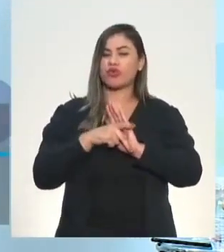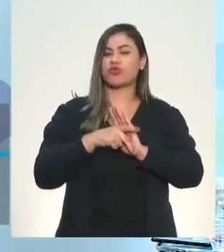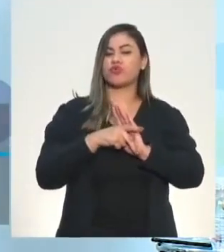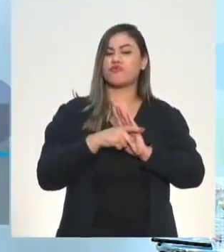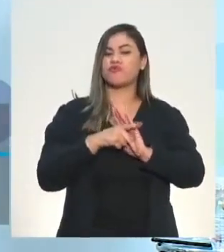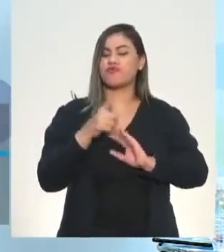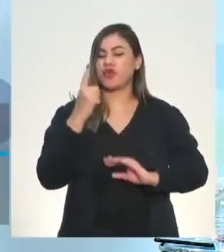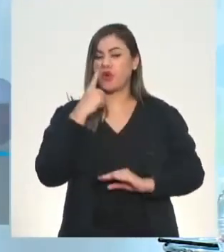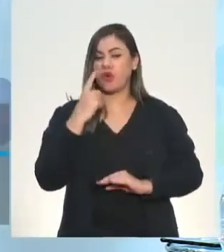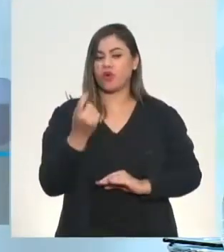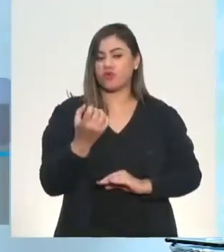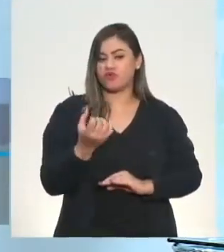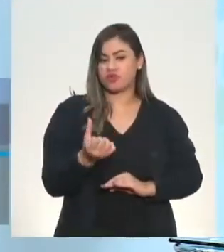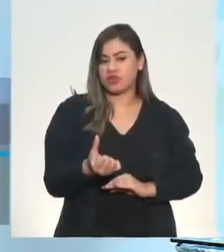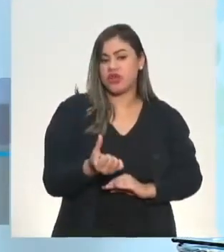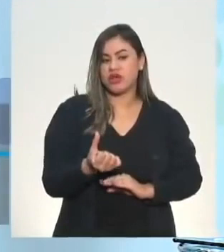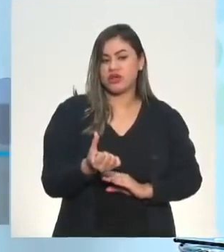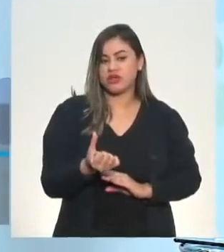aqui temos o primeiro